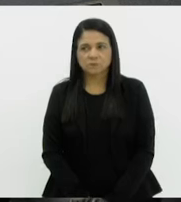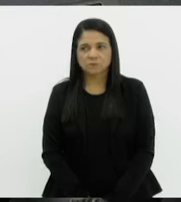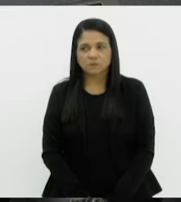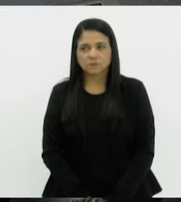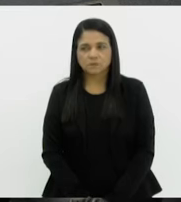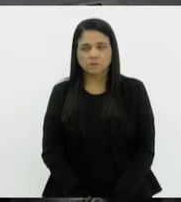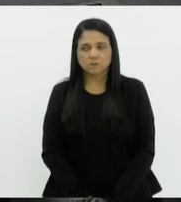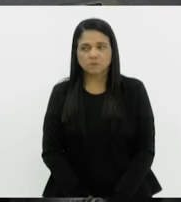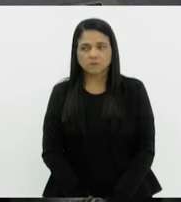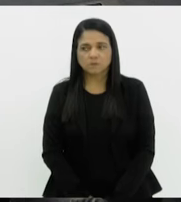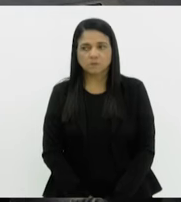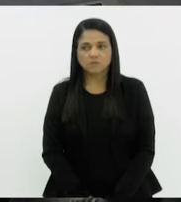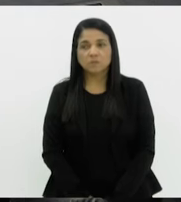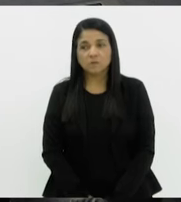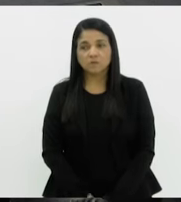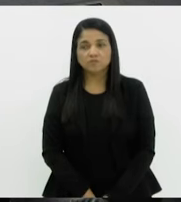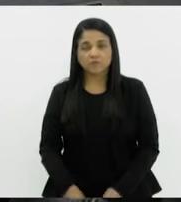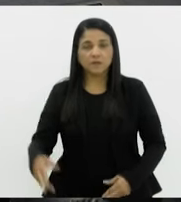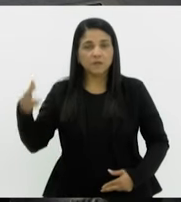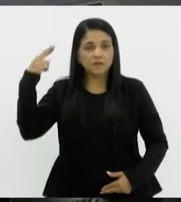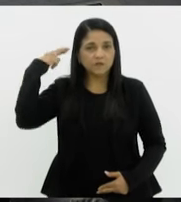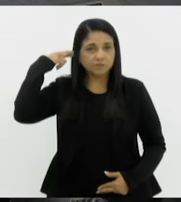carrega o sangue desses policiais